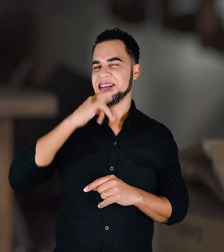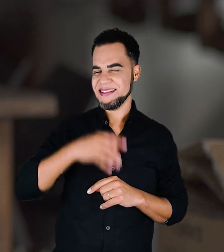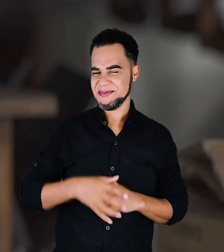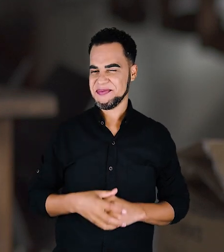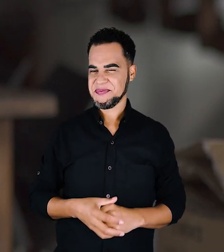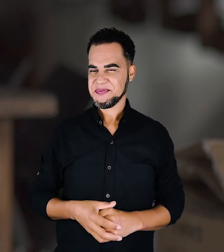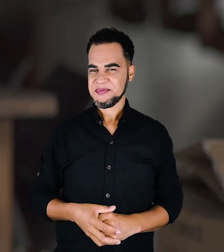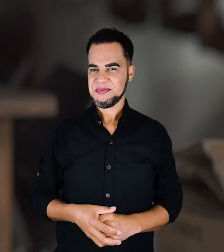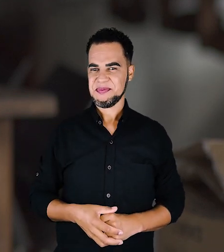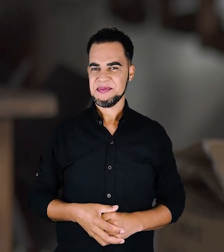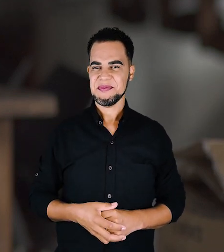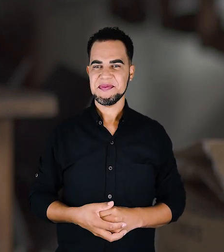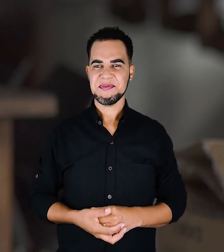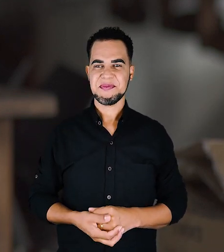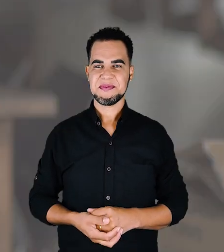para tirar o gosto.